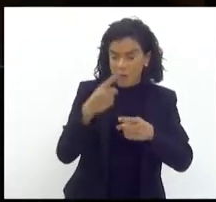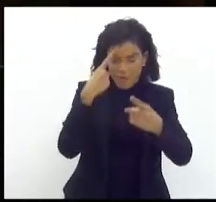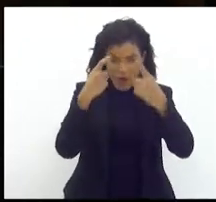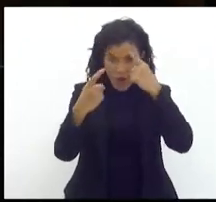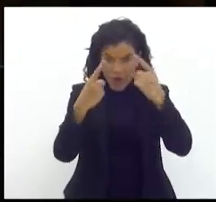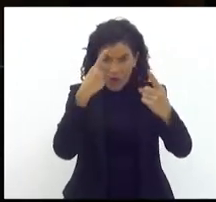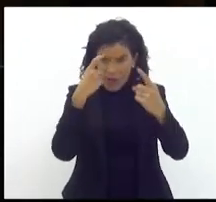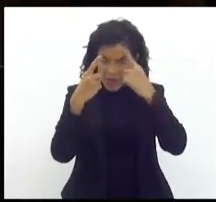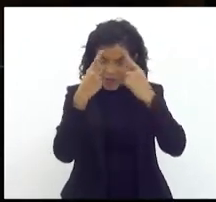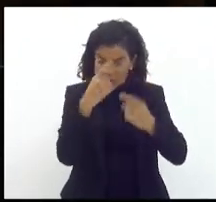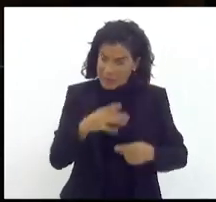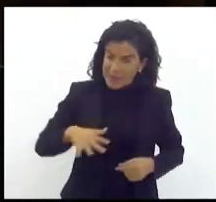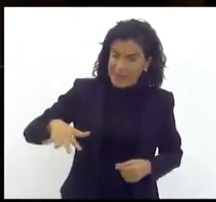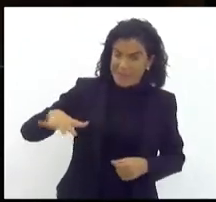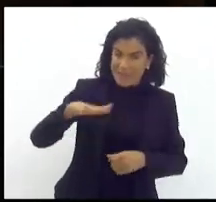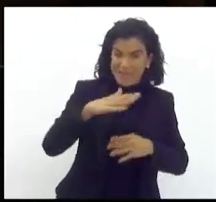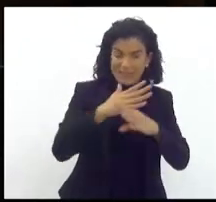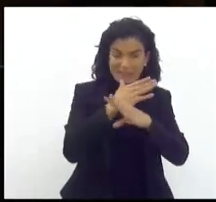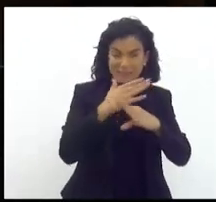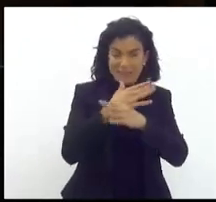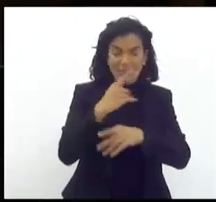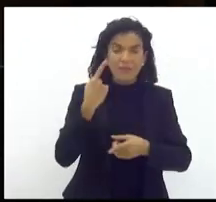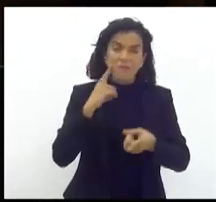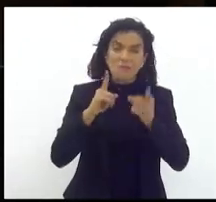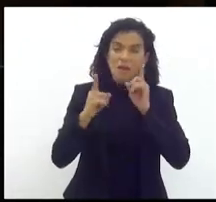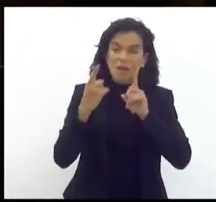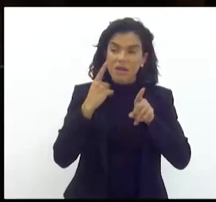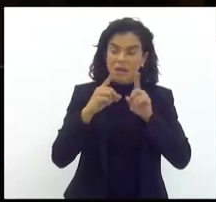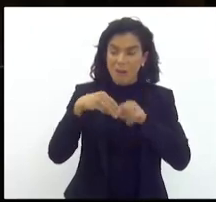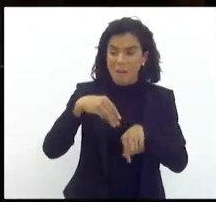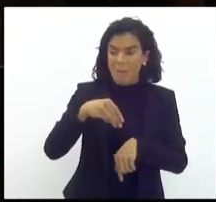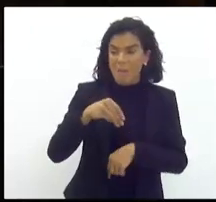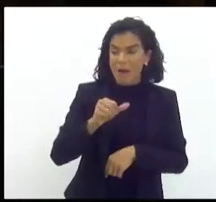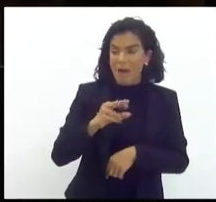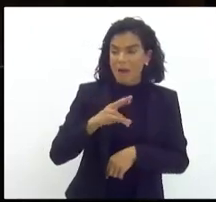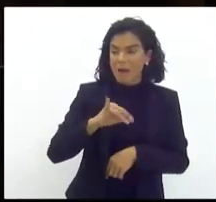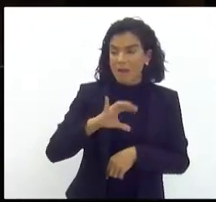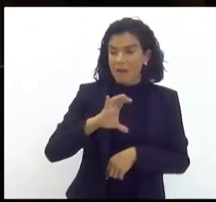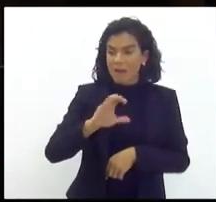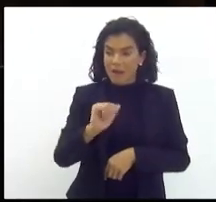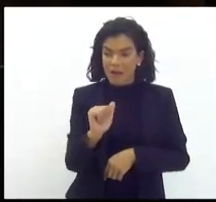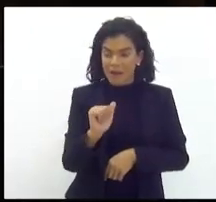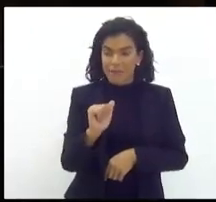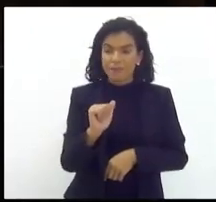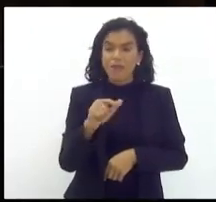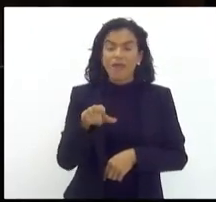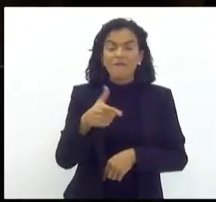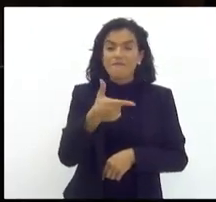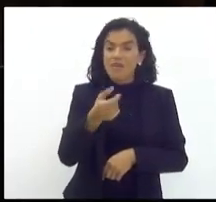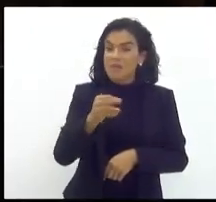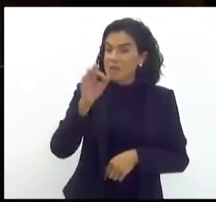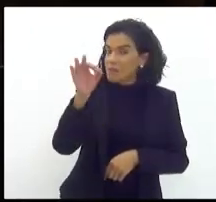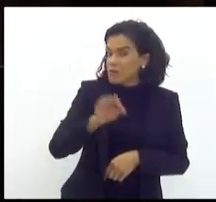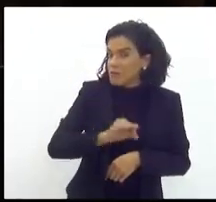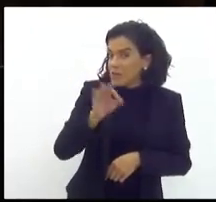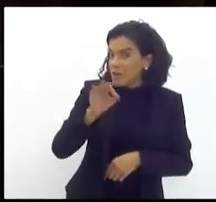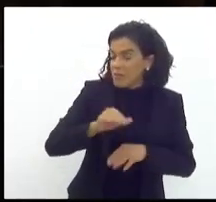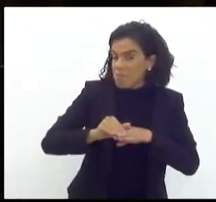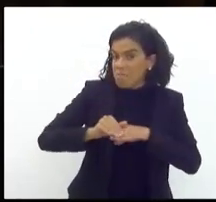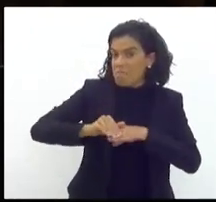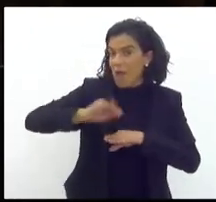vem acontecendo na cidade de Maricá o município de Maricá Presidente eles estão 20% a mais